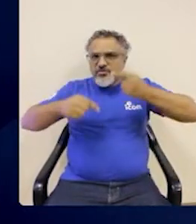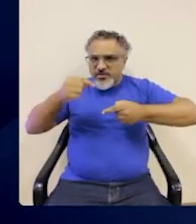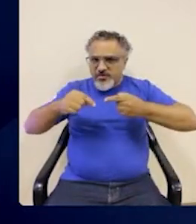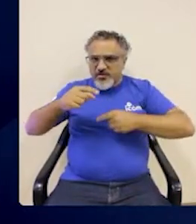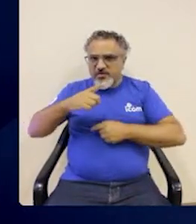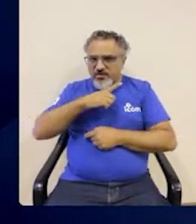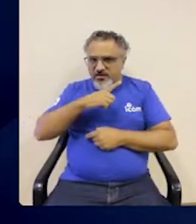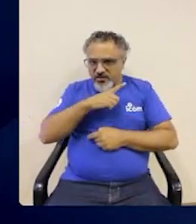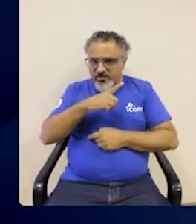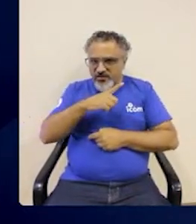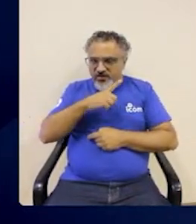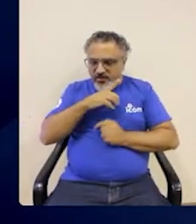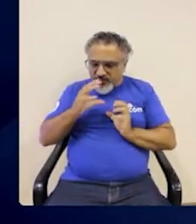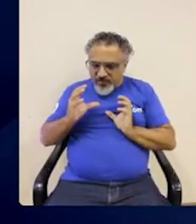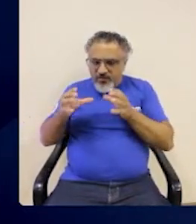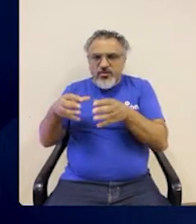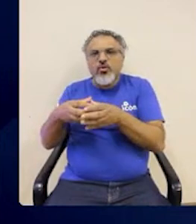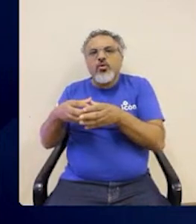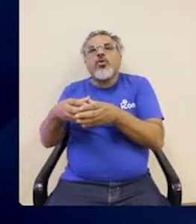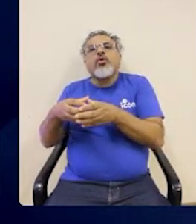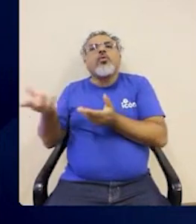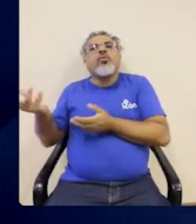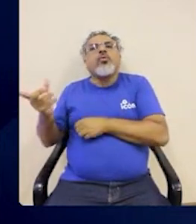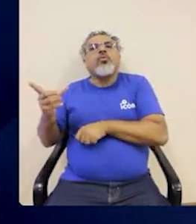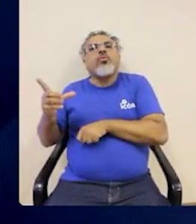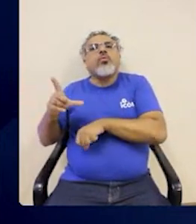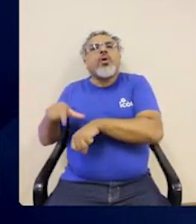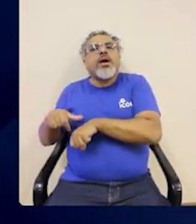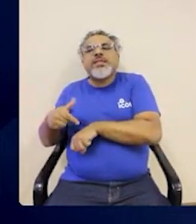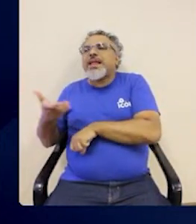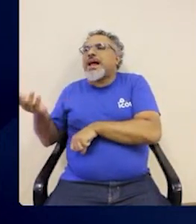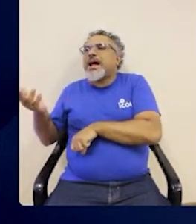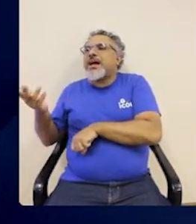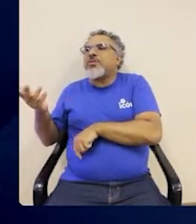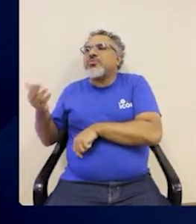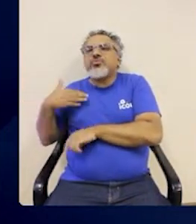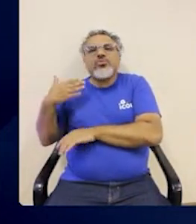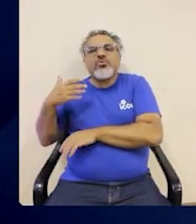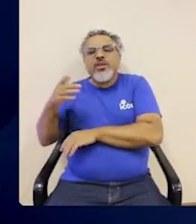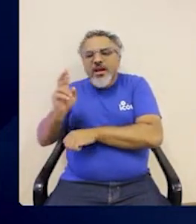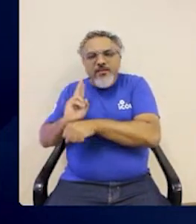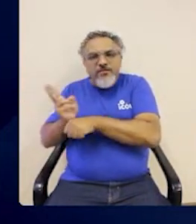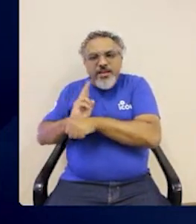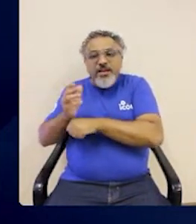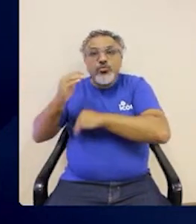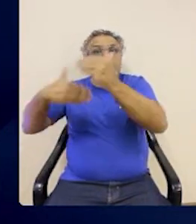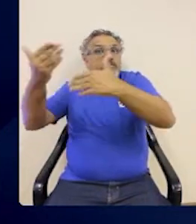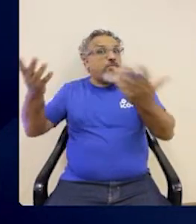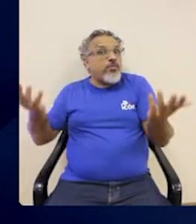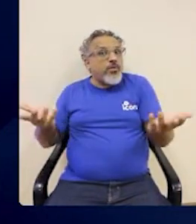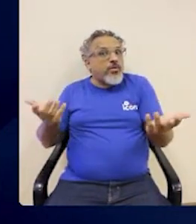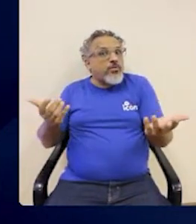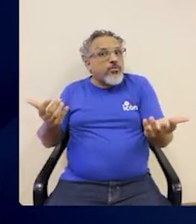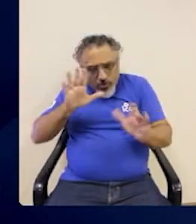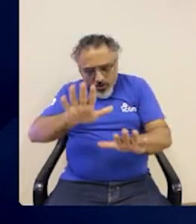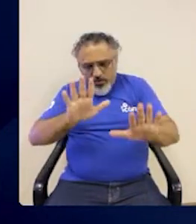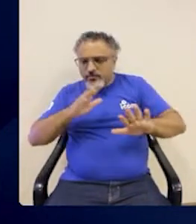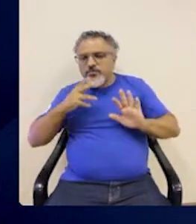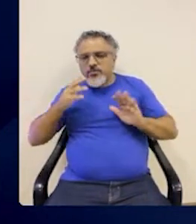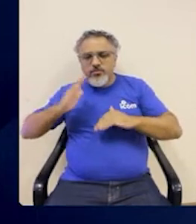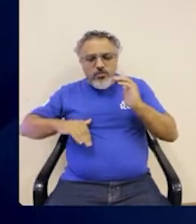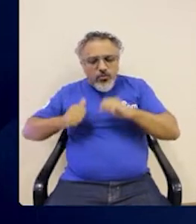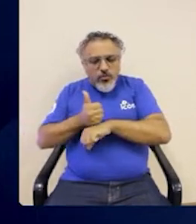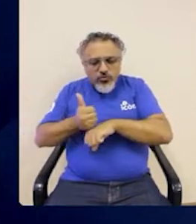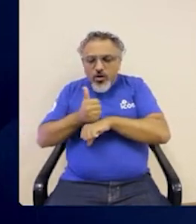equipe era o atraso, por exemplo, na vigilância do neurodesenvolvimento, o quanto os profissionais, no geral, da atenção básica